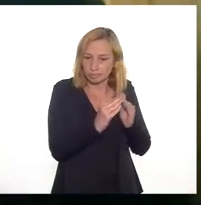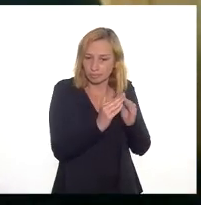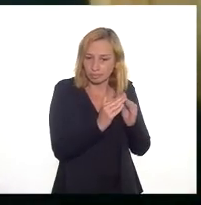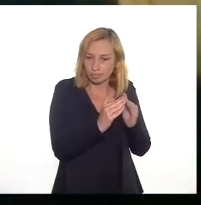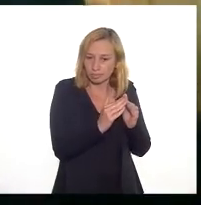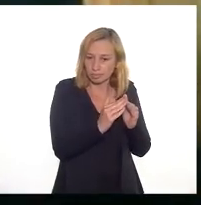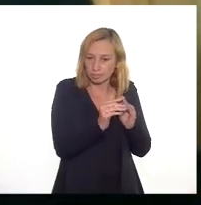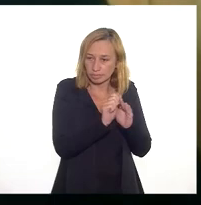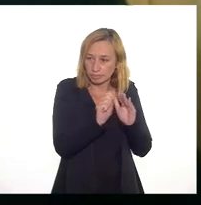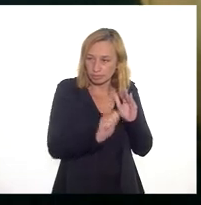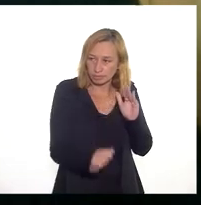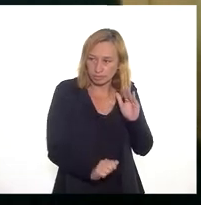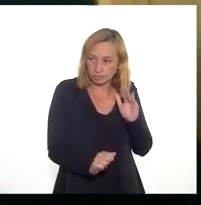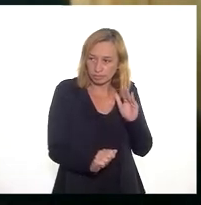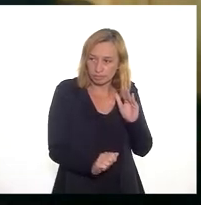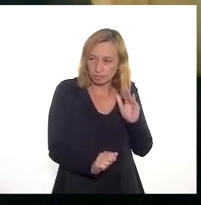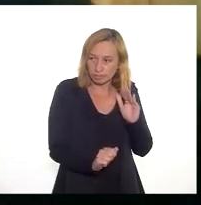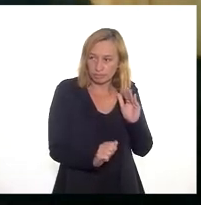de santo,